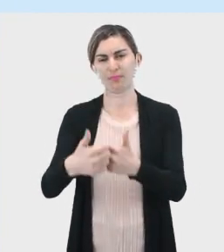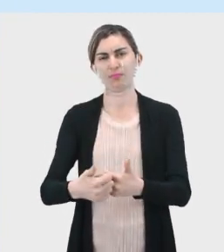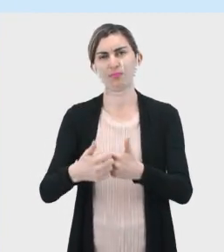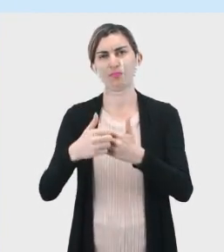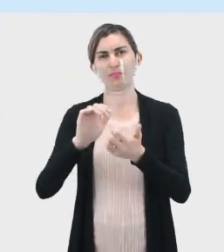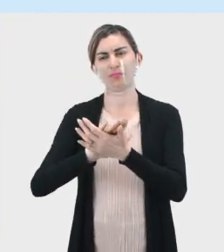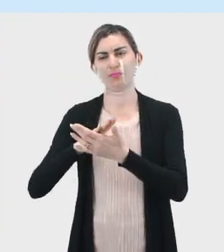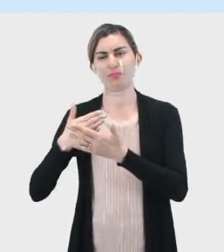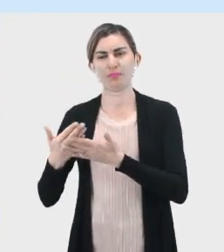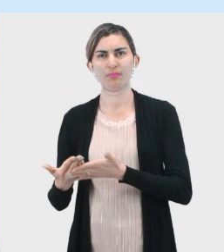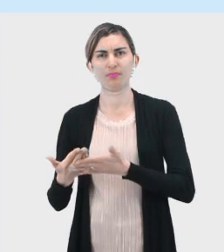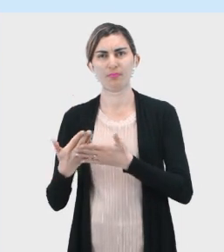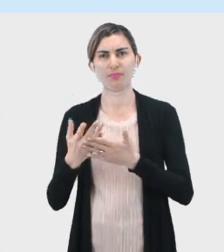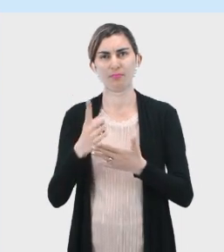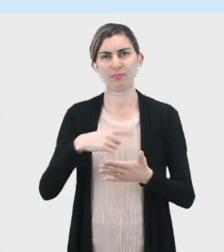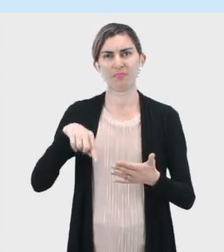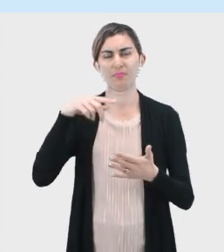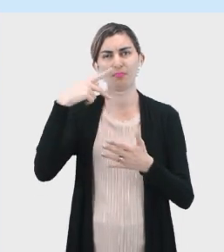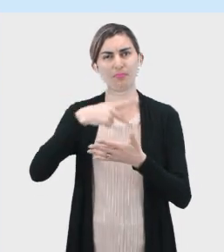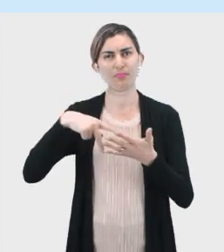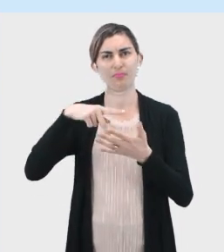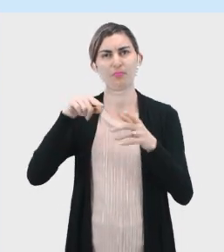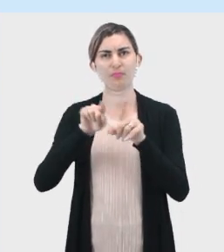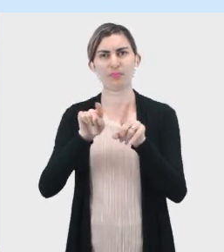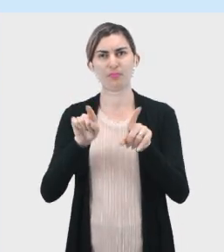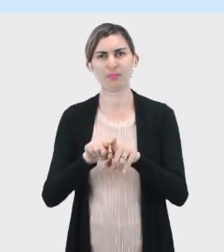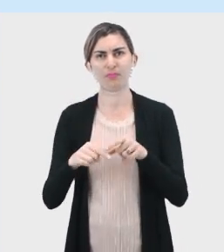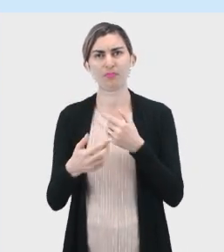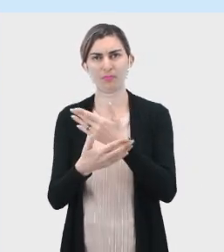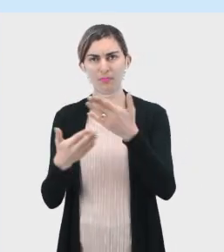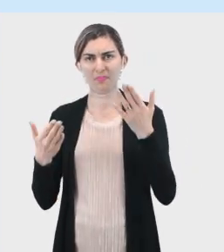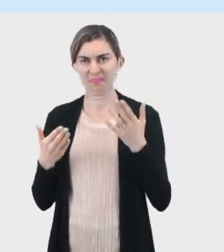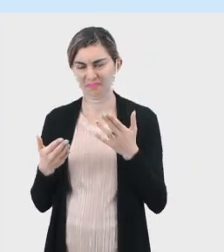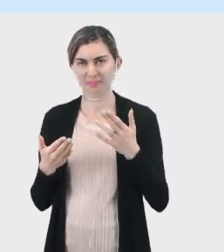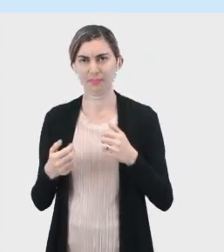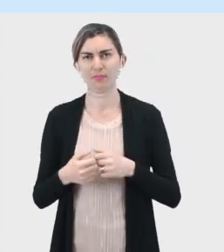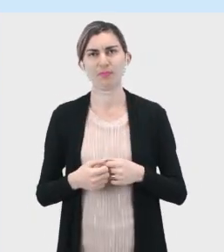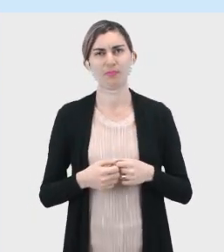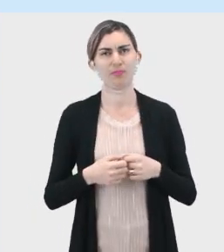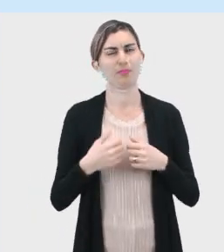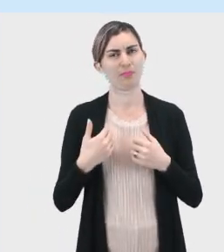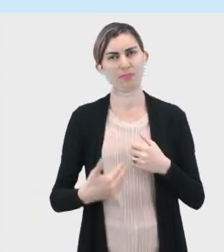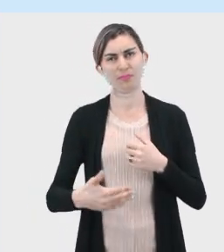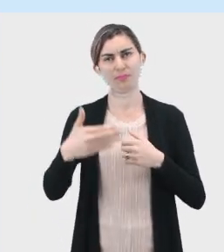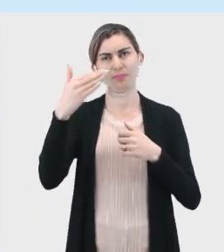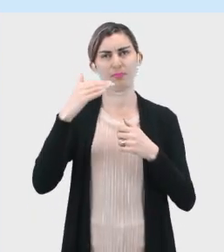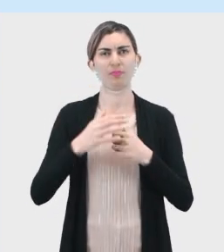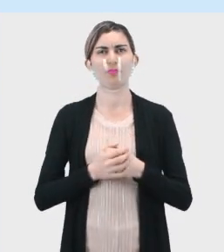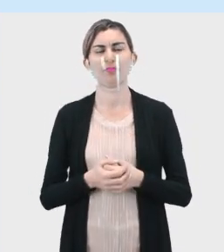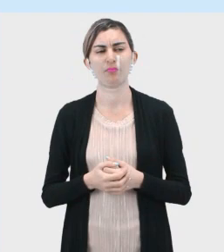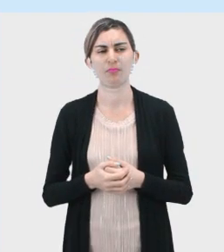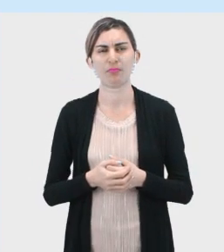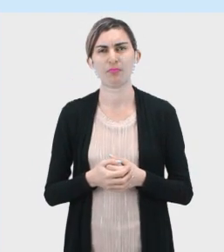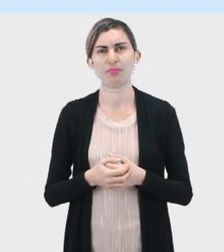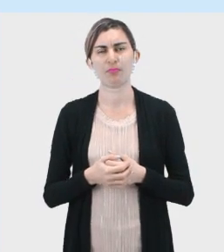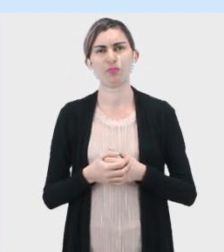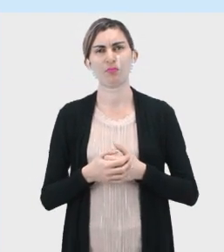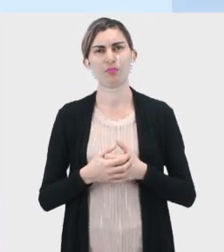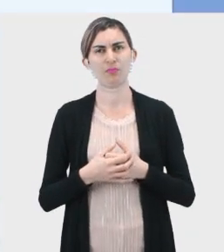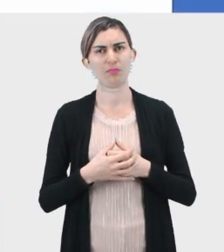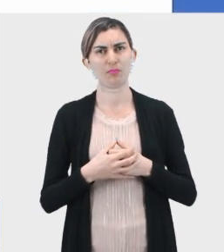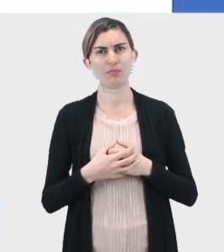a interpretação de um poema também dessa maneira. Alright? Então, vamos lá?